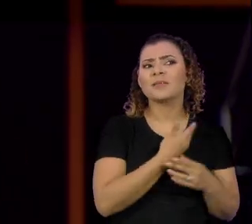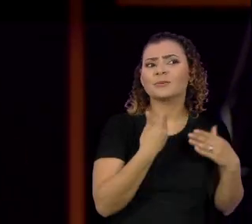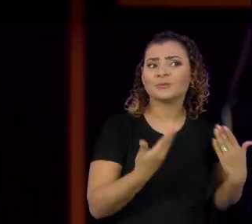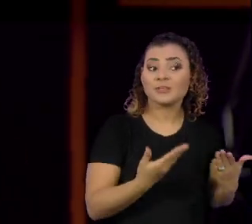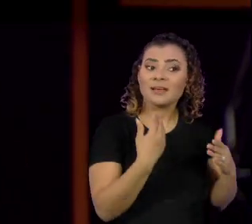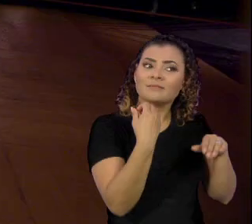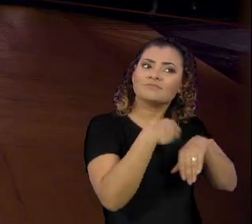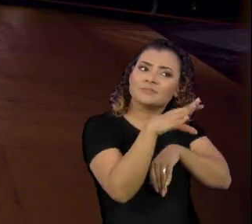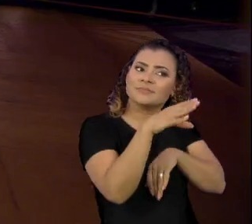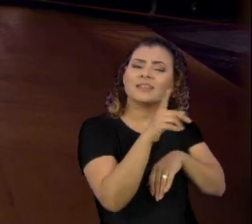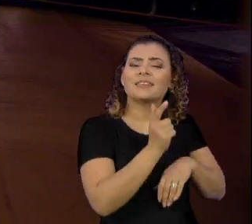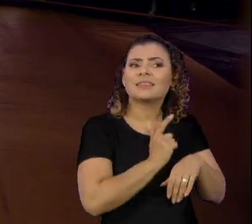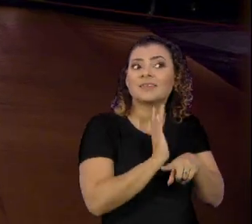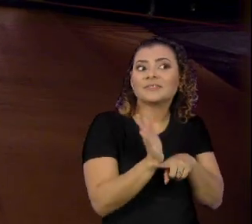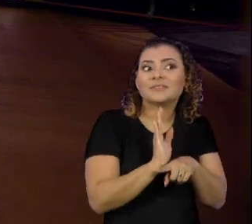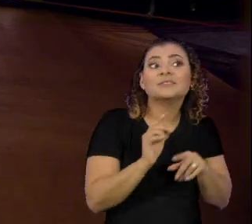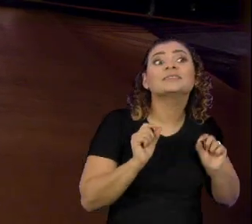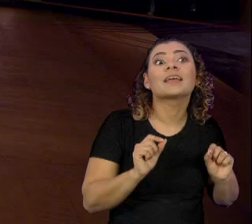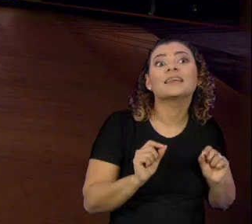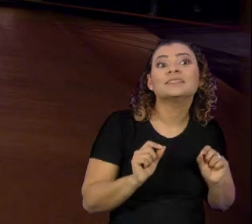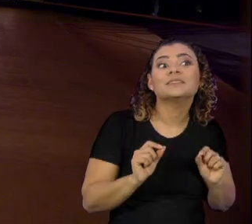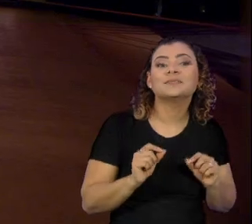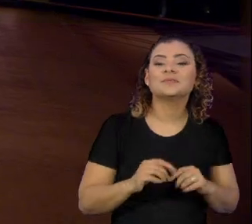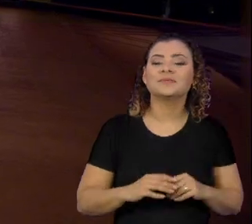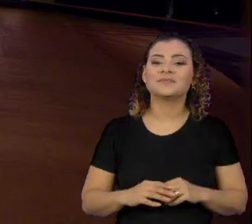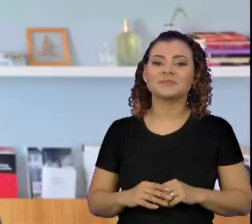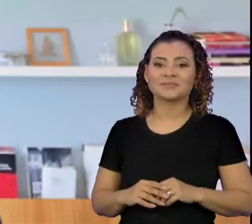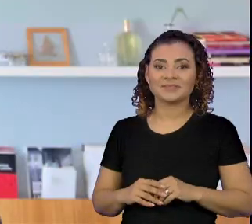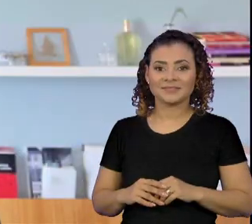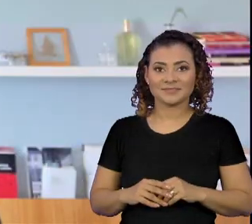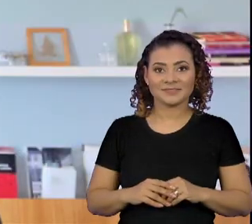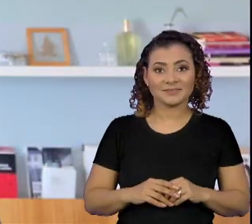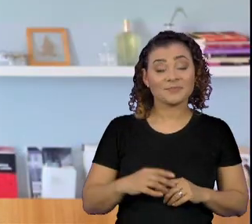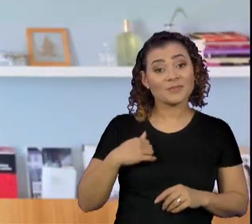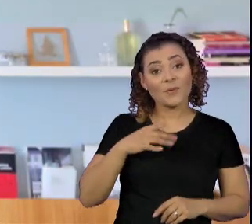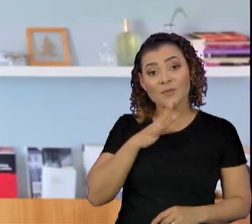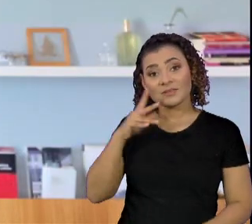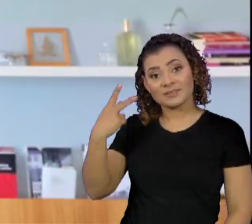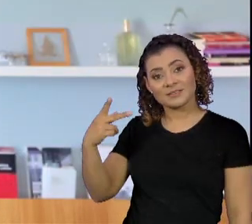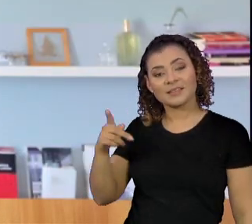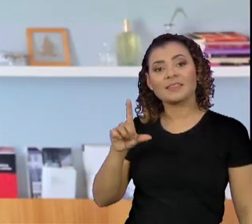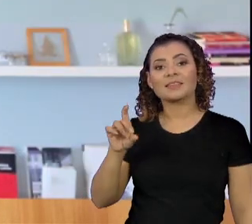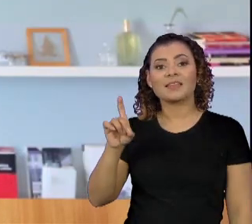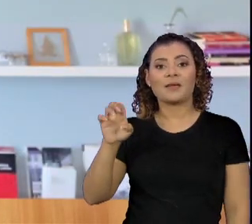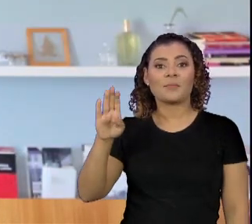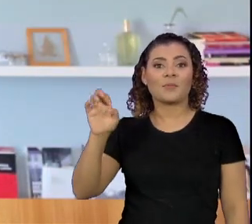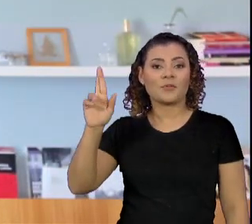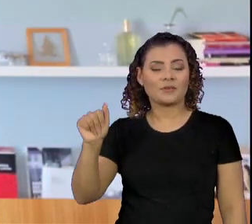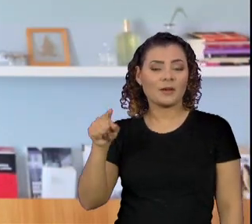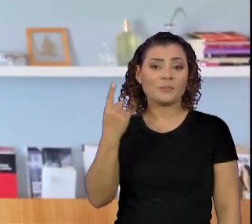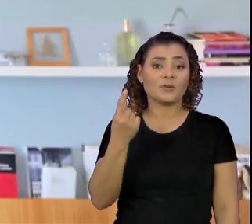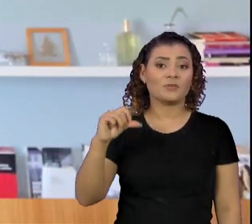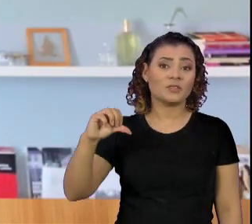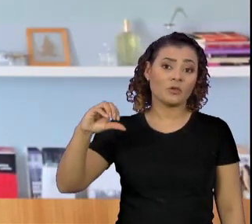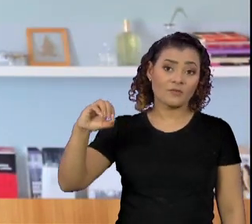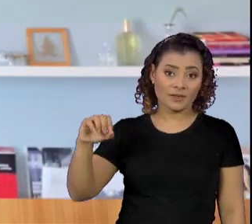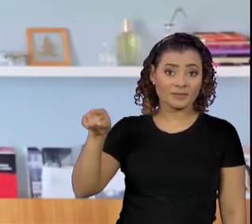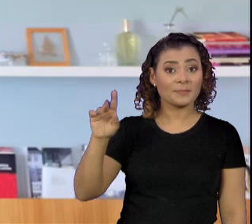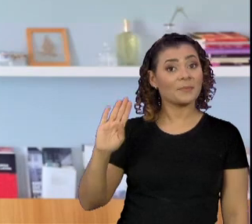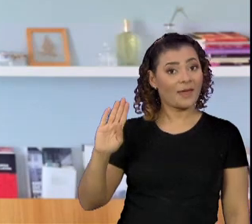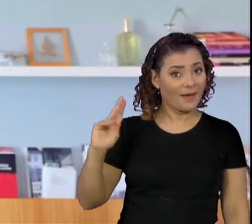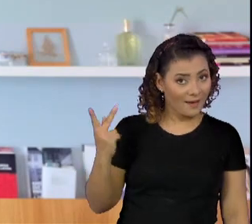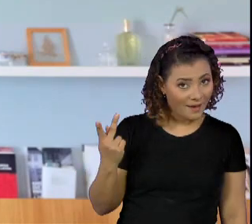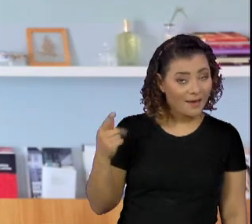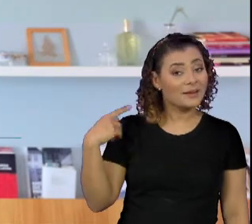que mandou um depoimento agora? Eu conheci a Débora no final da década de 90, ainda em Belo Horizonte. A